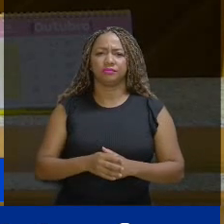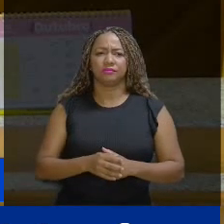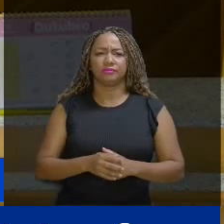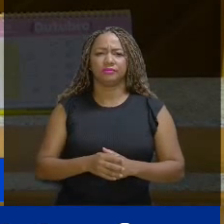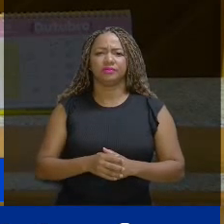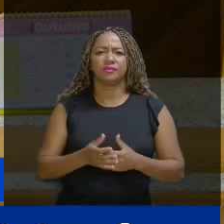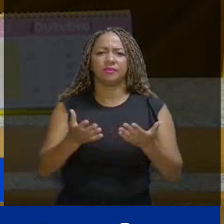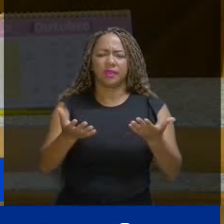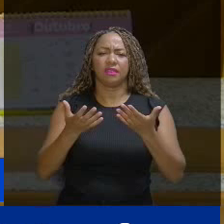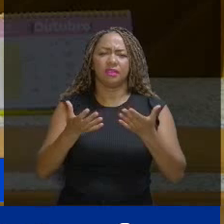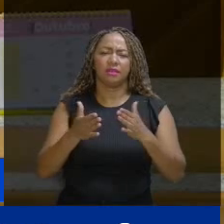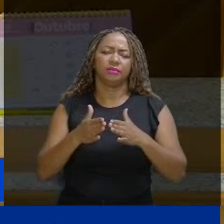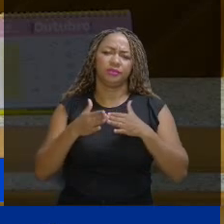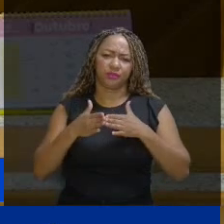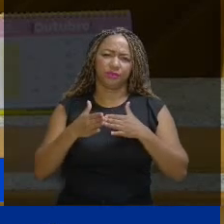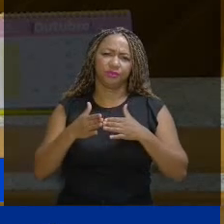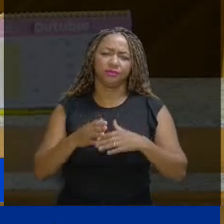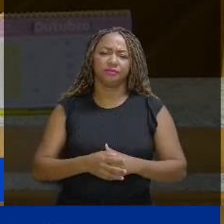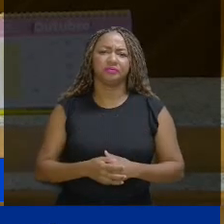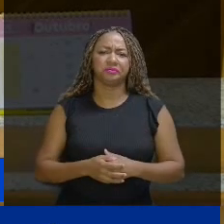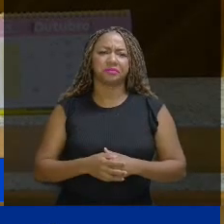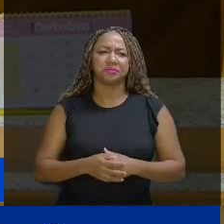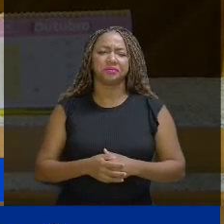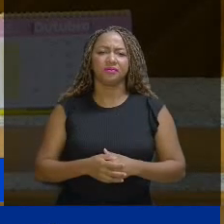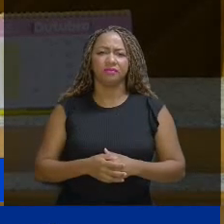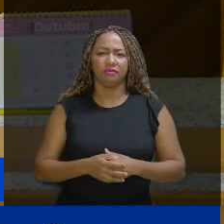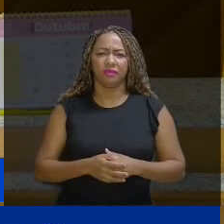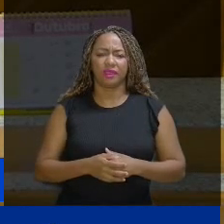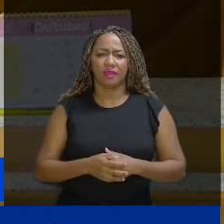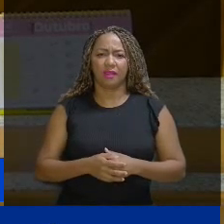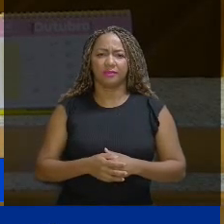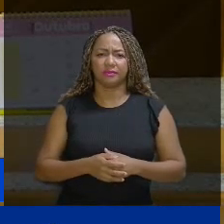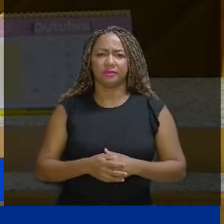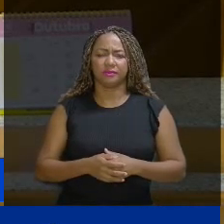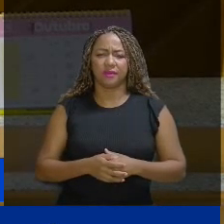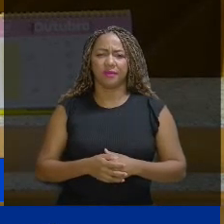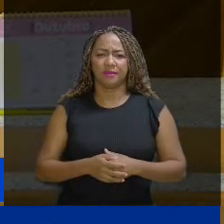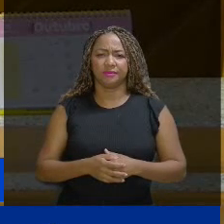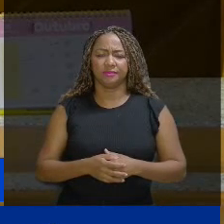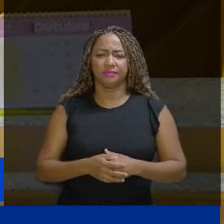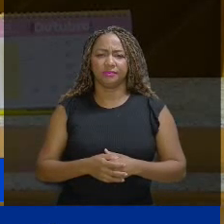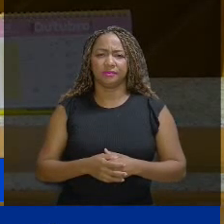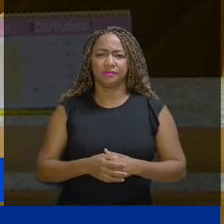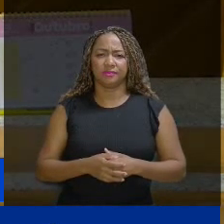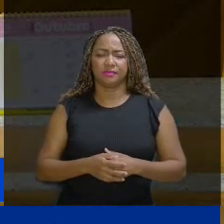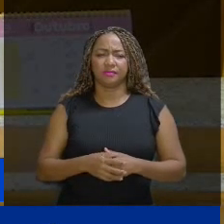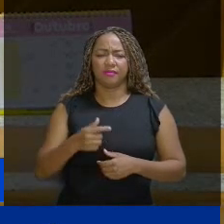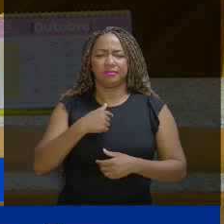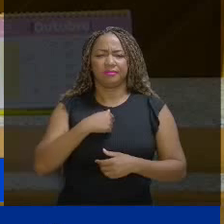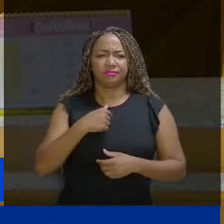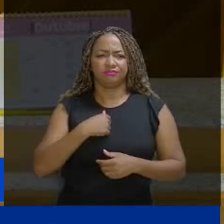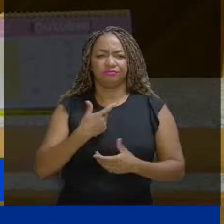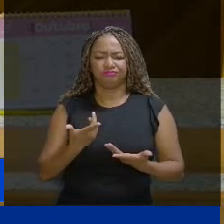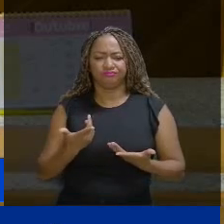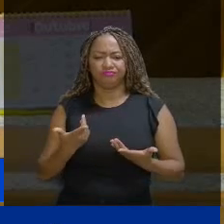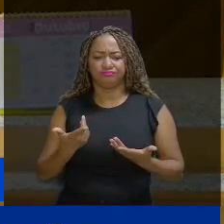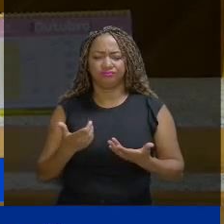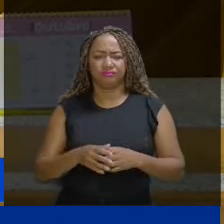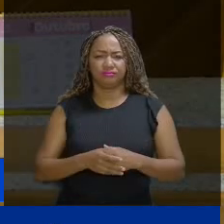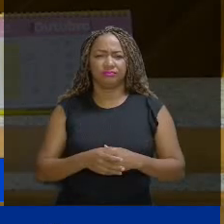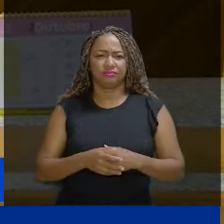eu queria pedir a gentileza, eu faço parte de um programa